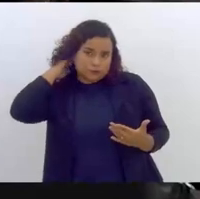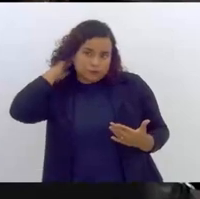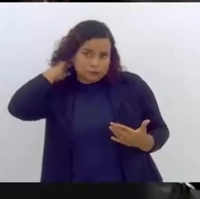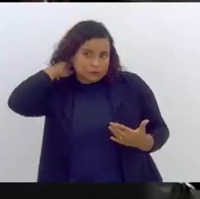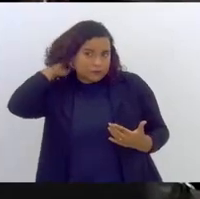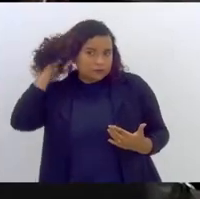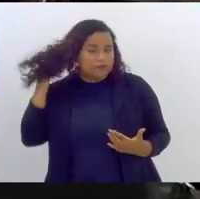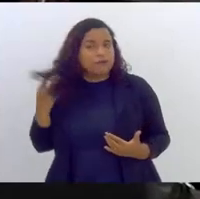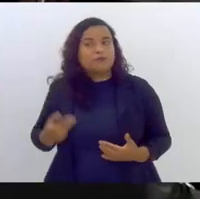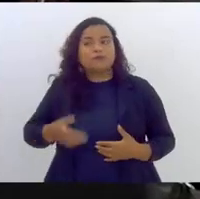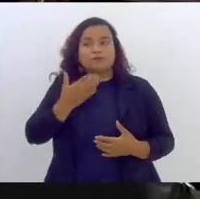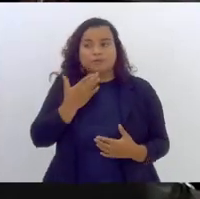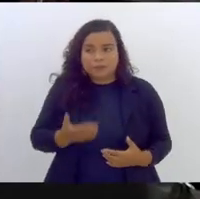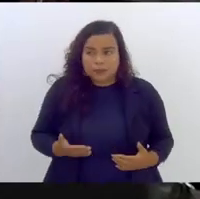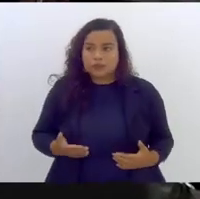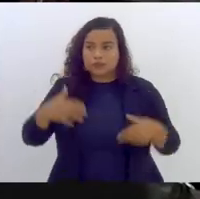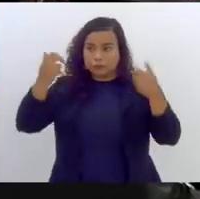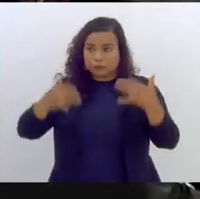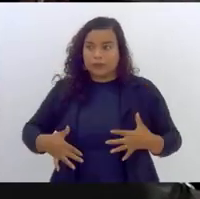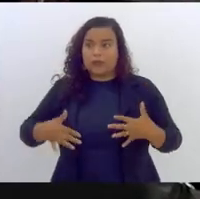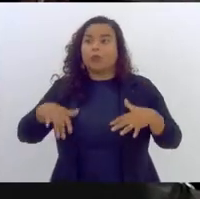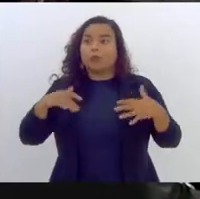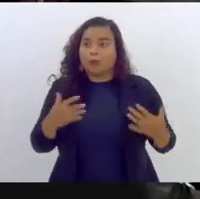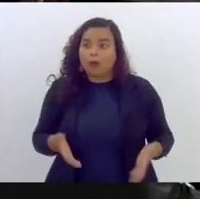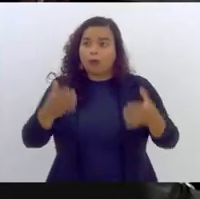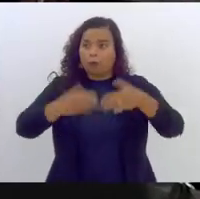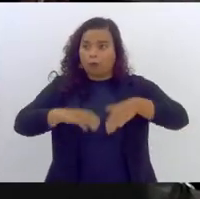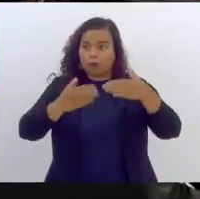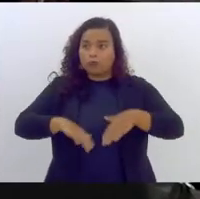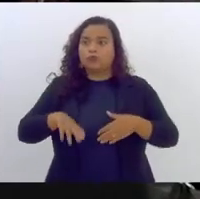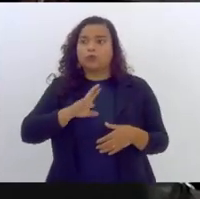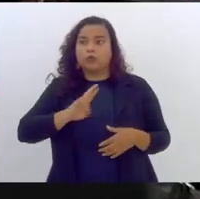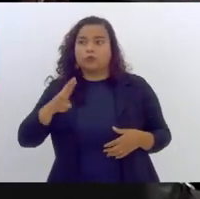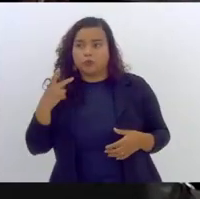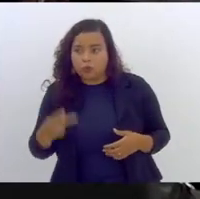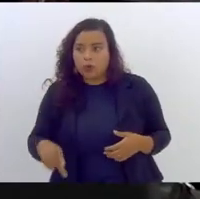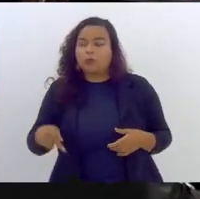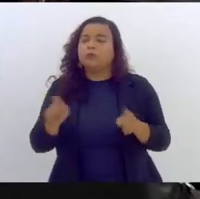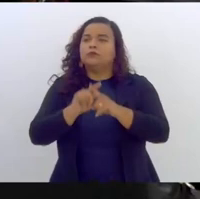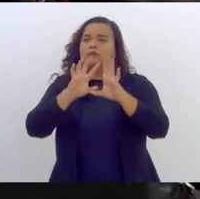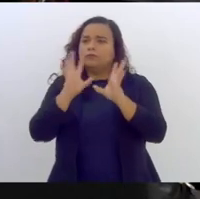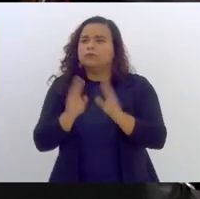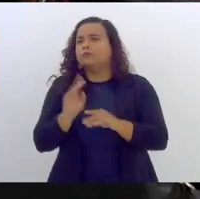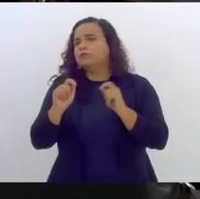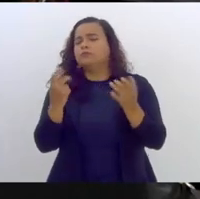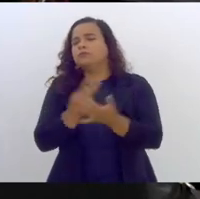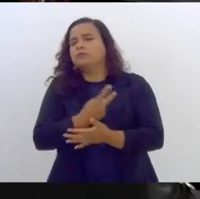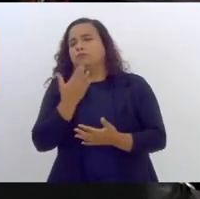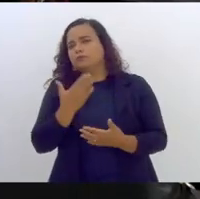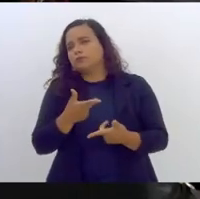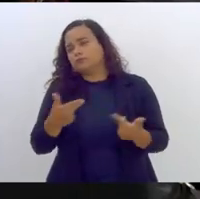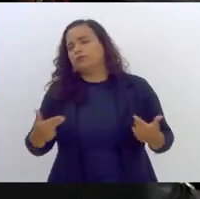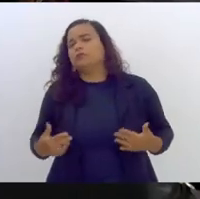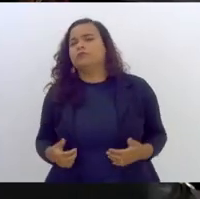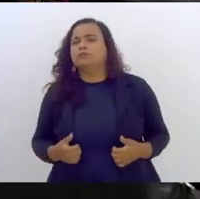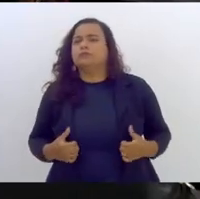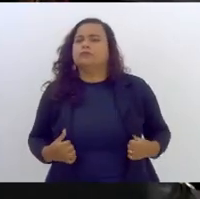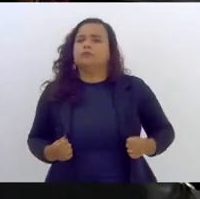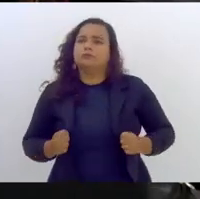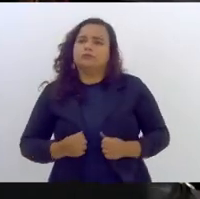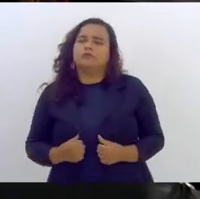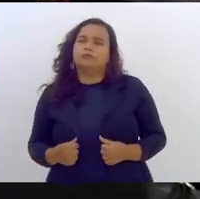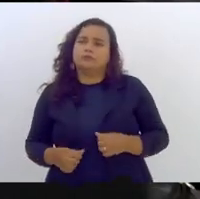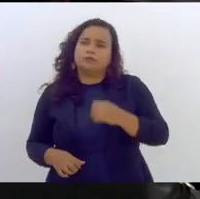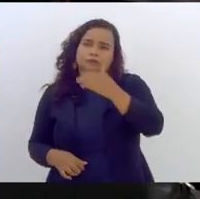no dia que se apresente fale o concurso e aí brevemente diga em que situação tá o que tem sido feito etc